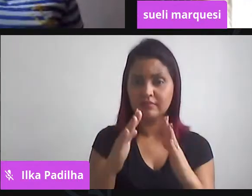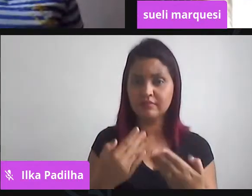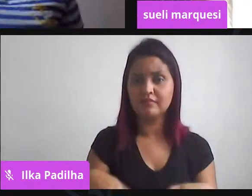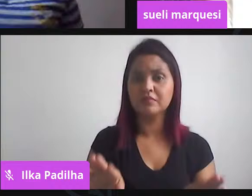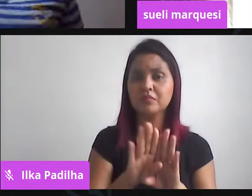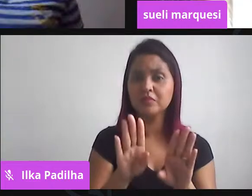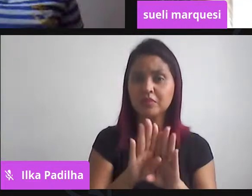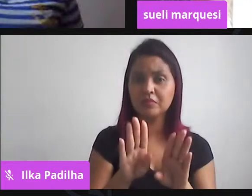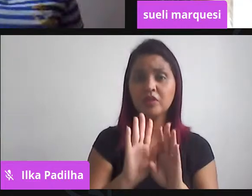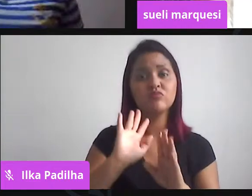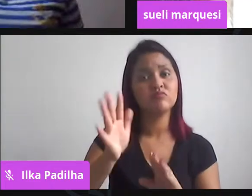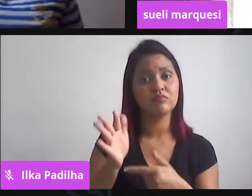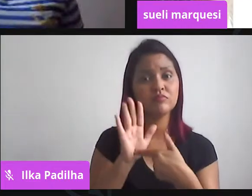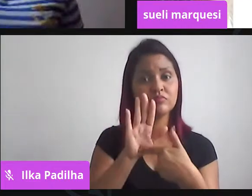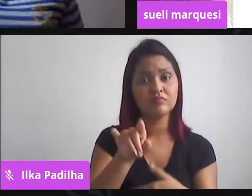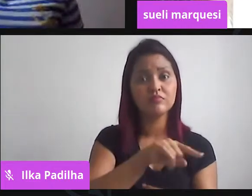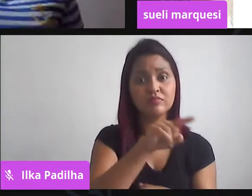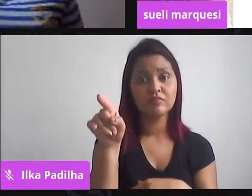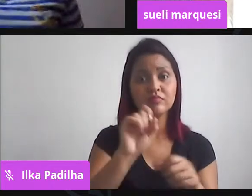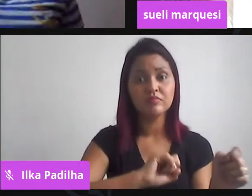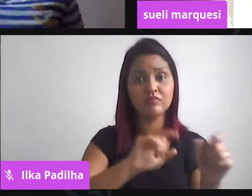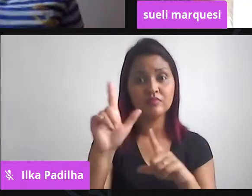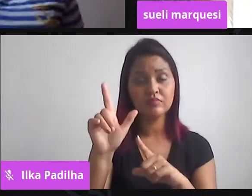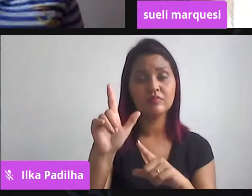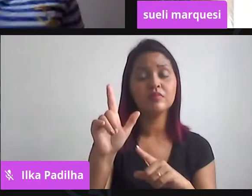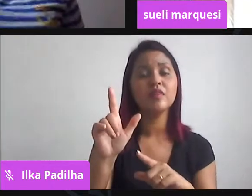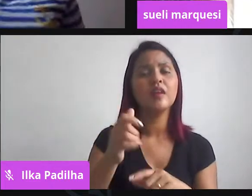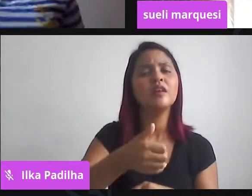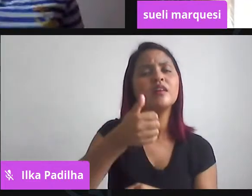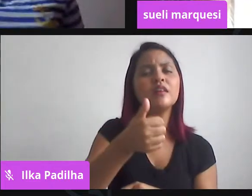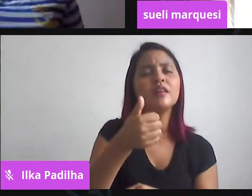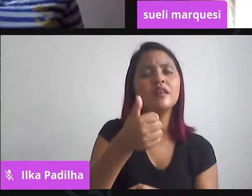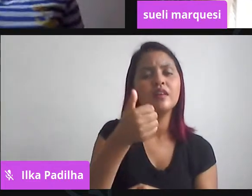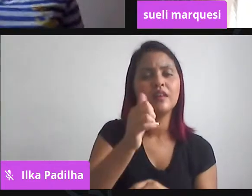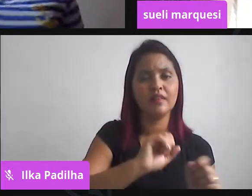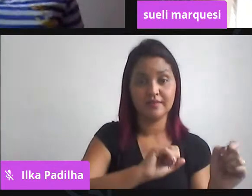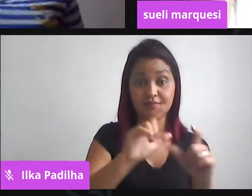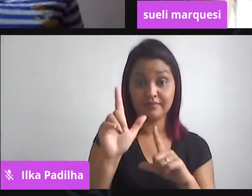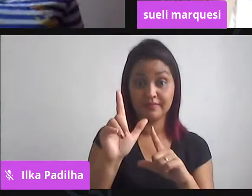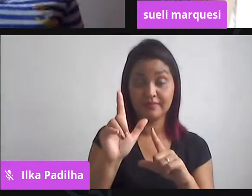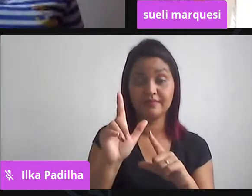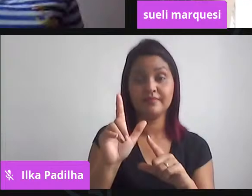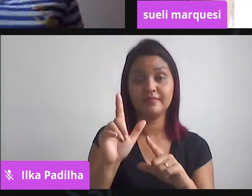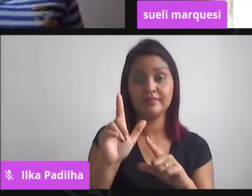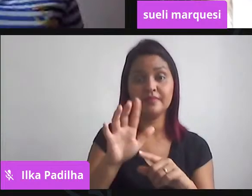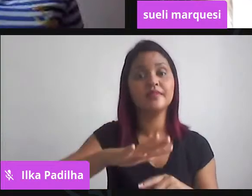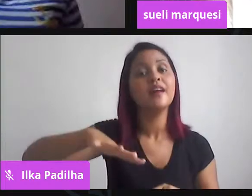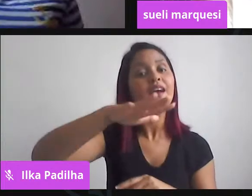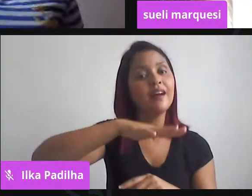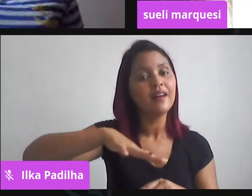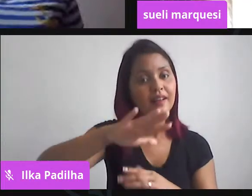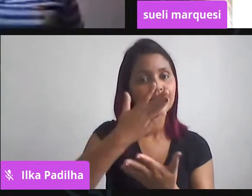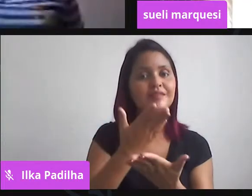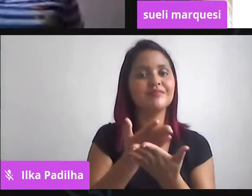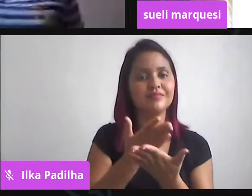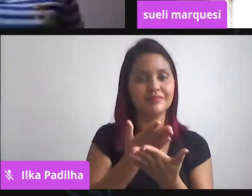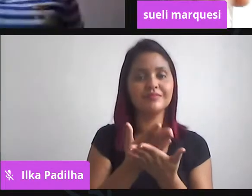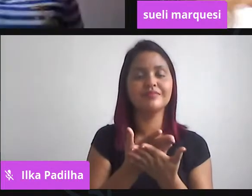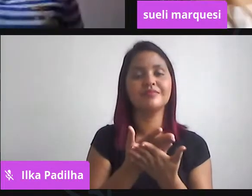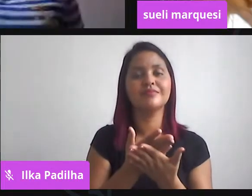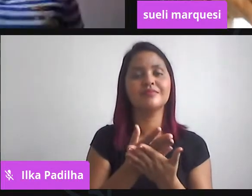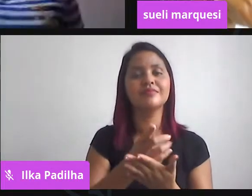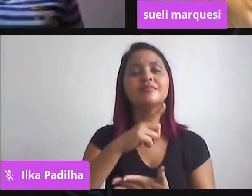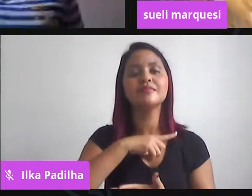como eu mostrei para vocês lá naquele primeiro slide da nossa área de estudo, né? Que